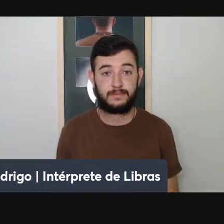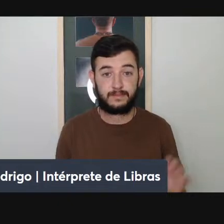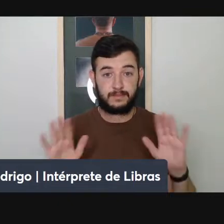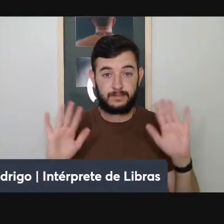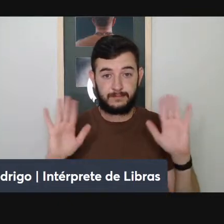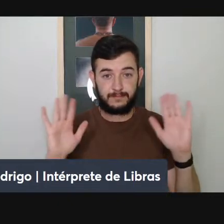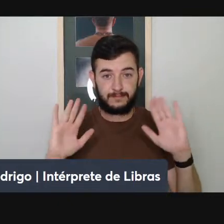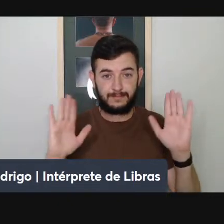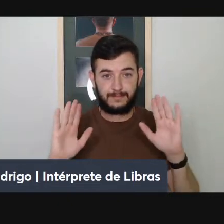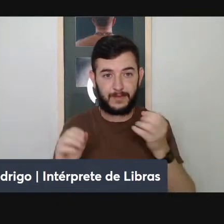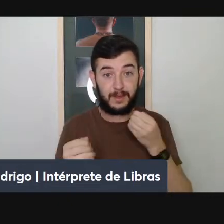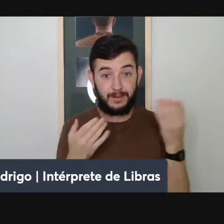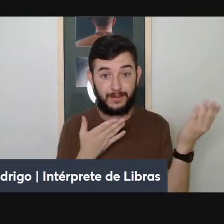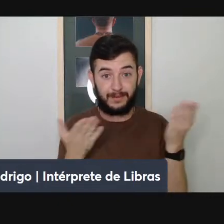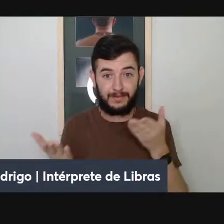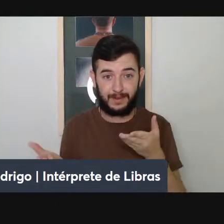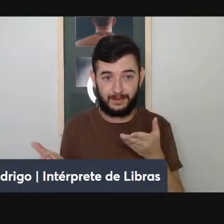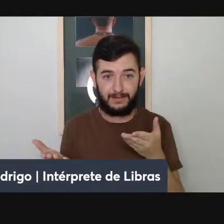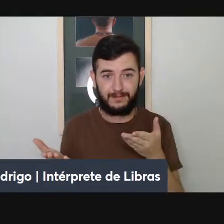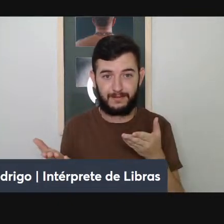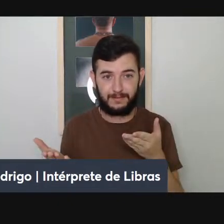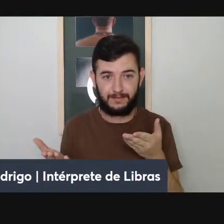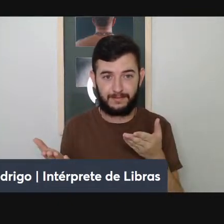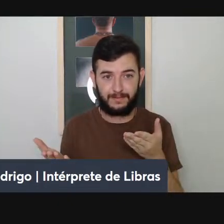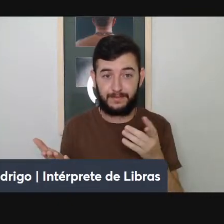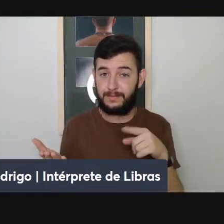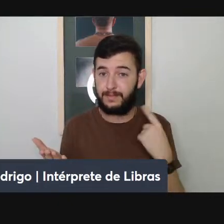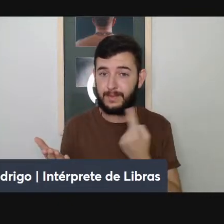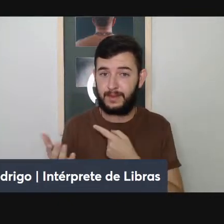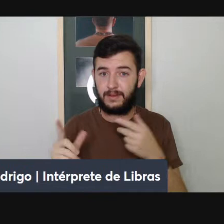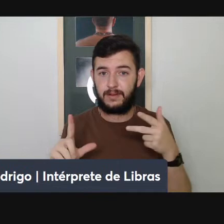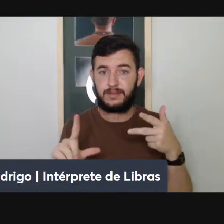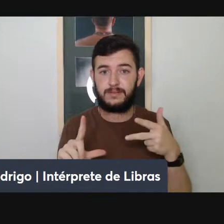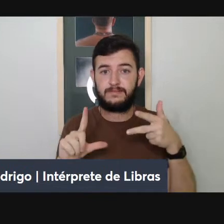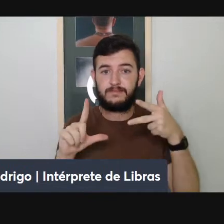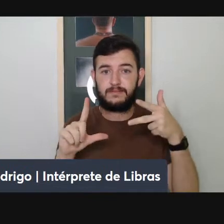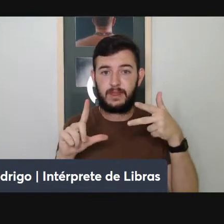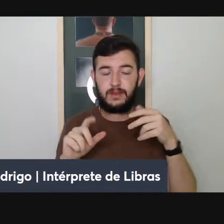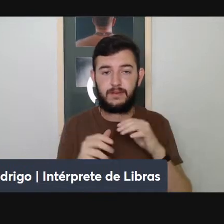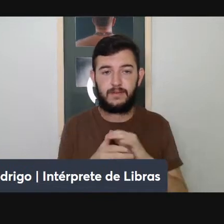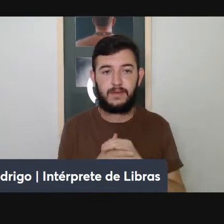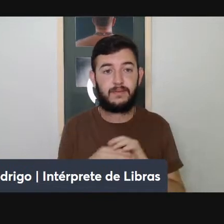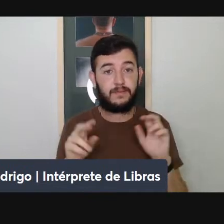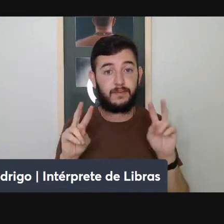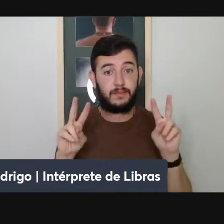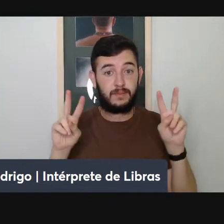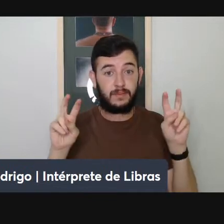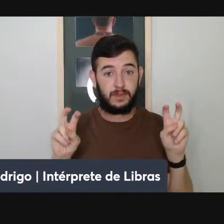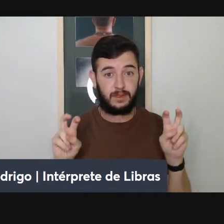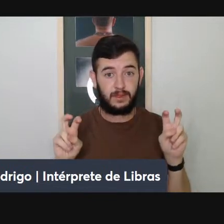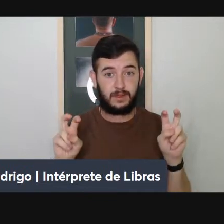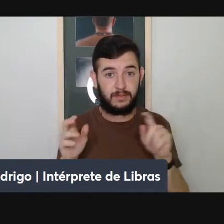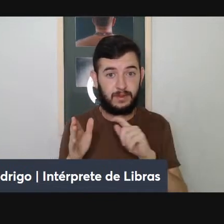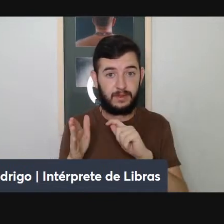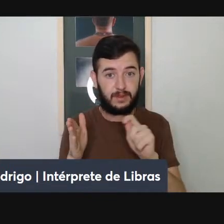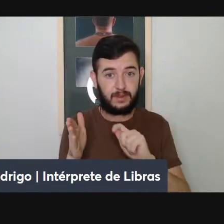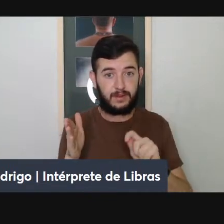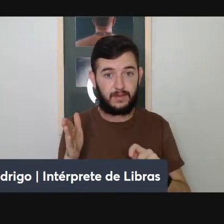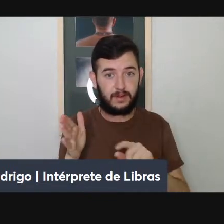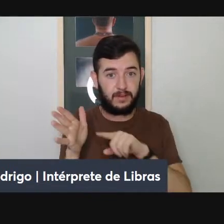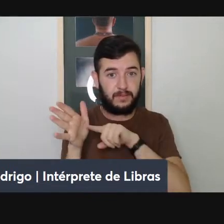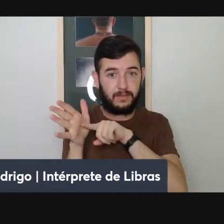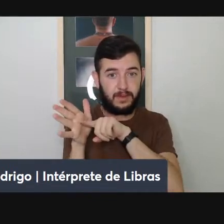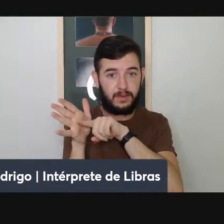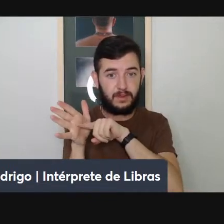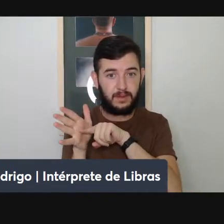Olá, sejam todos bem-vindos na nossa live Escrevendo para Pesquisa, Escrevendo